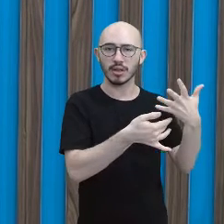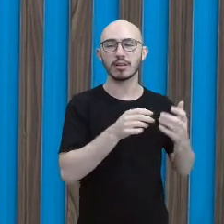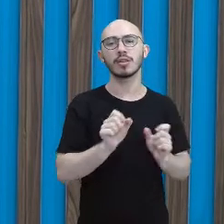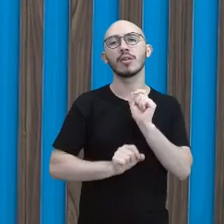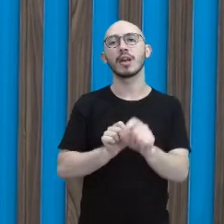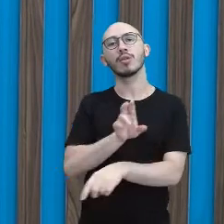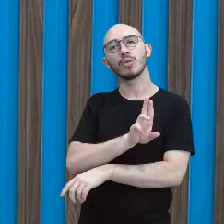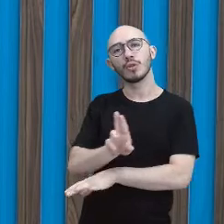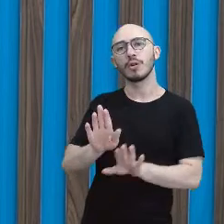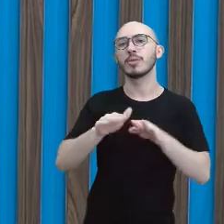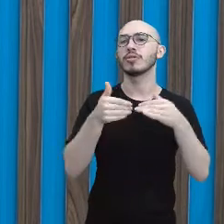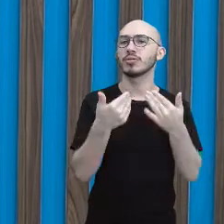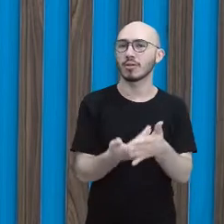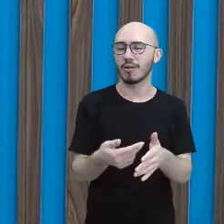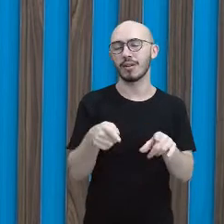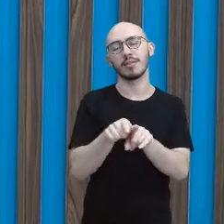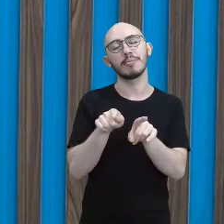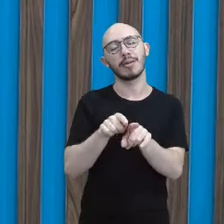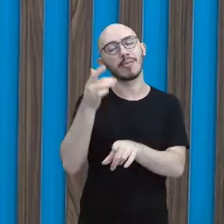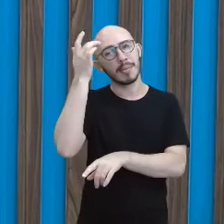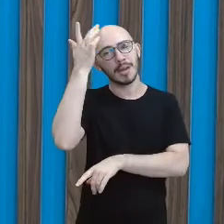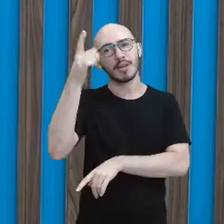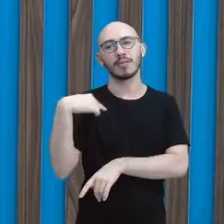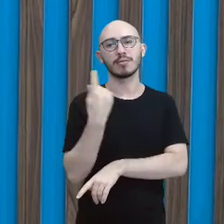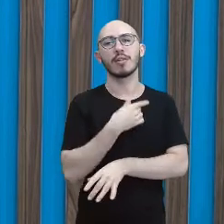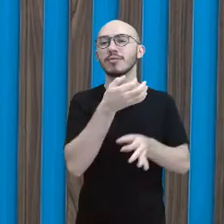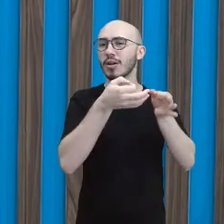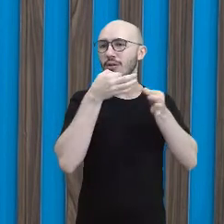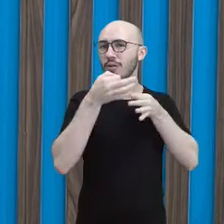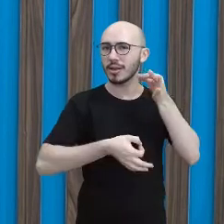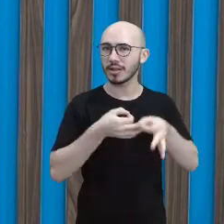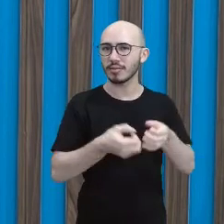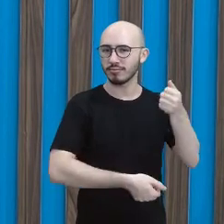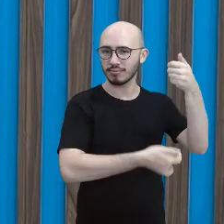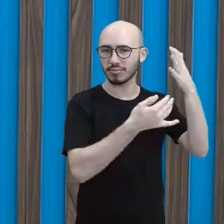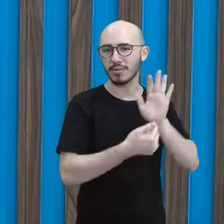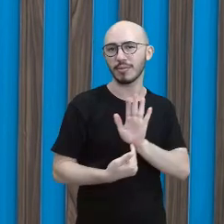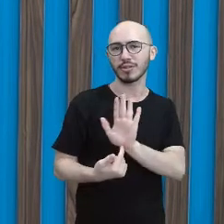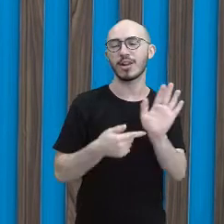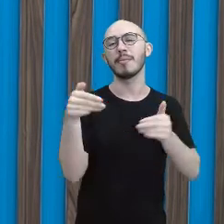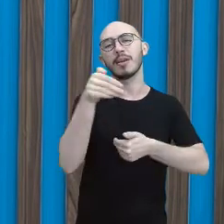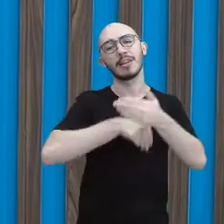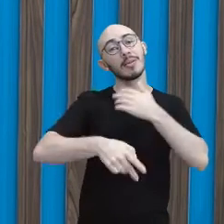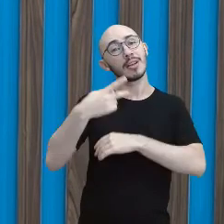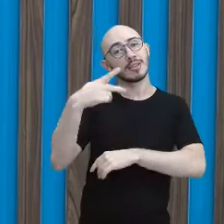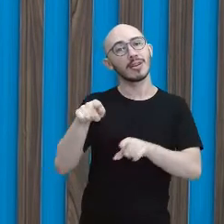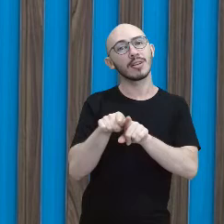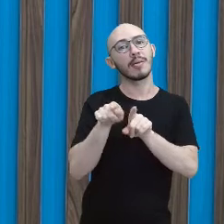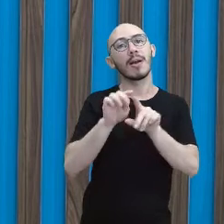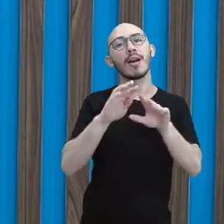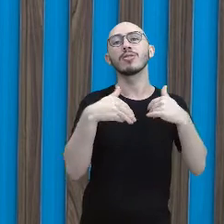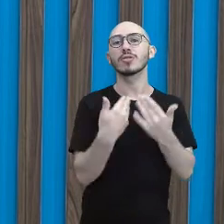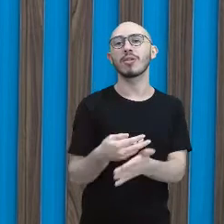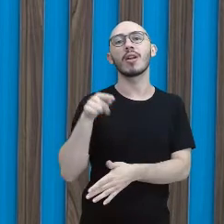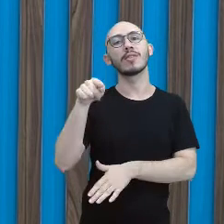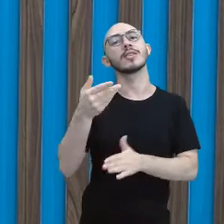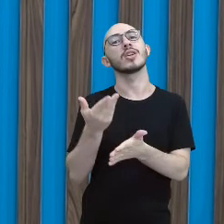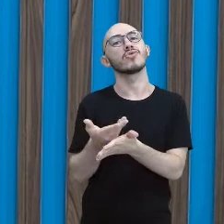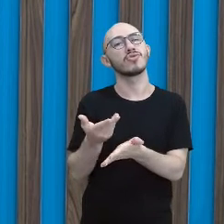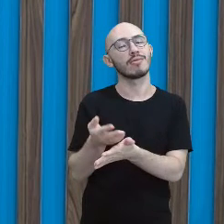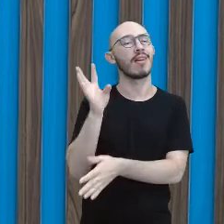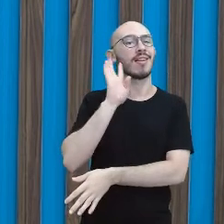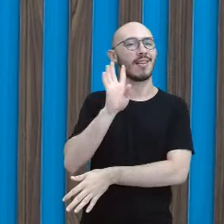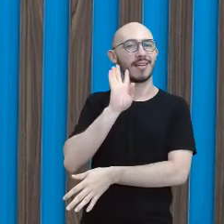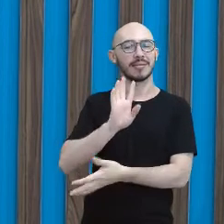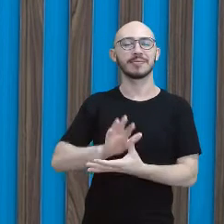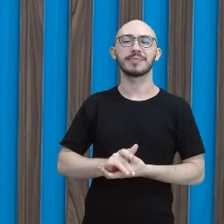nome e da escola, fica mais fácil da gente acabar comentando aqui sobre a sua participação, né? Identificar de que escola o aluno está falando, isso é muito